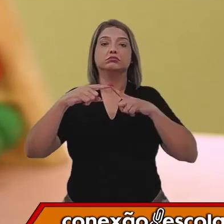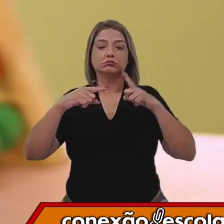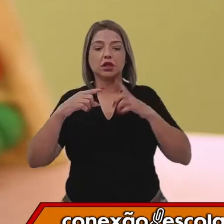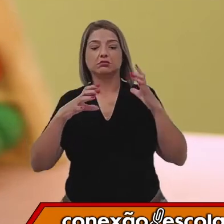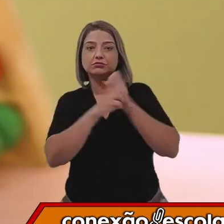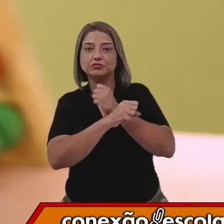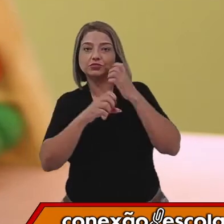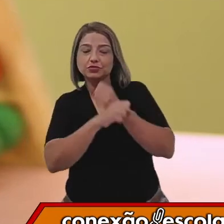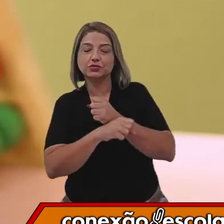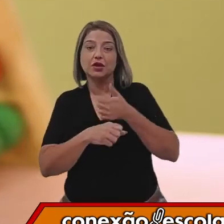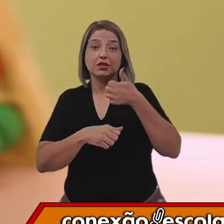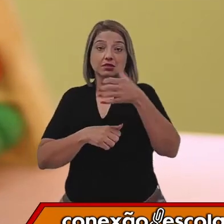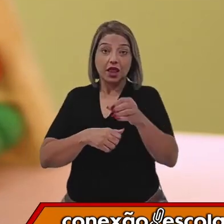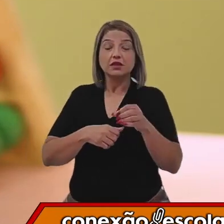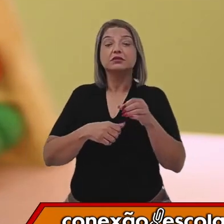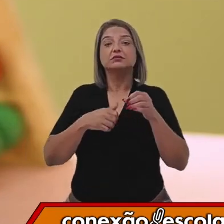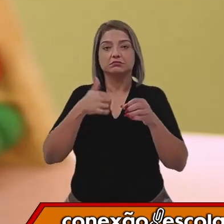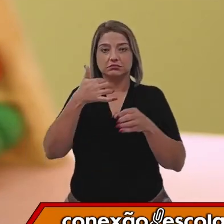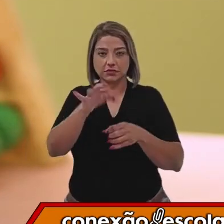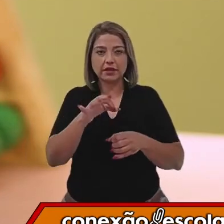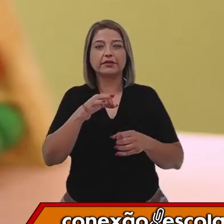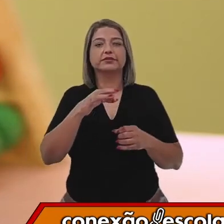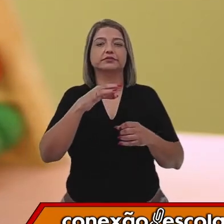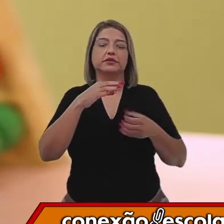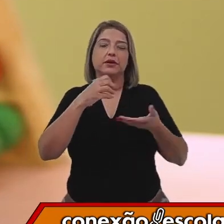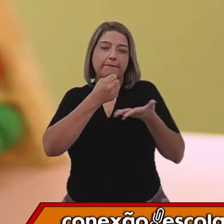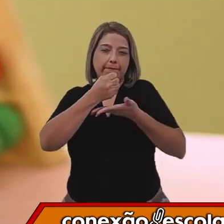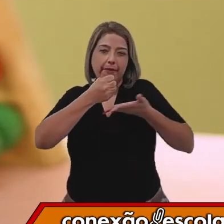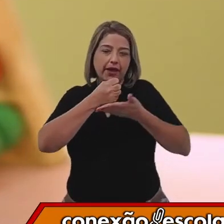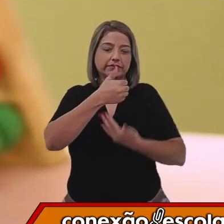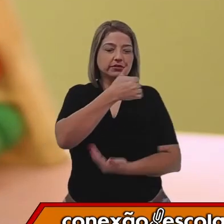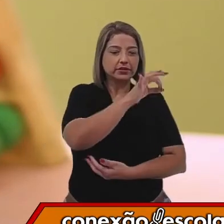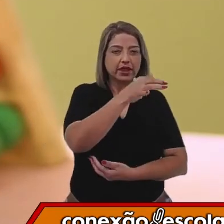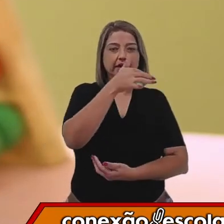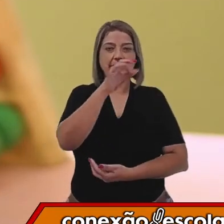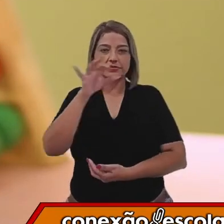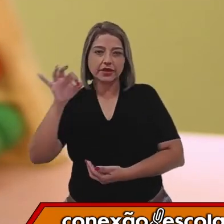tendo a base 10. 10, 100 e 1000.